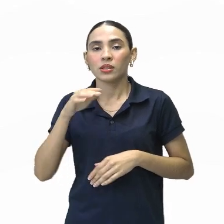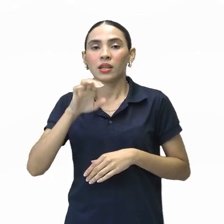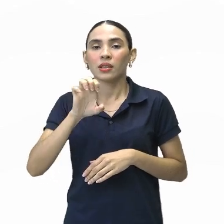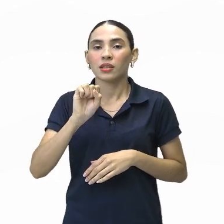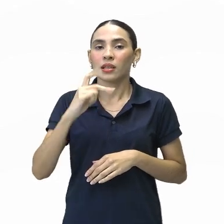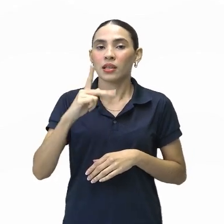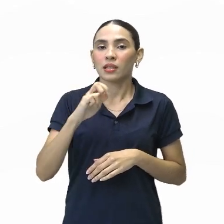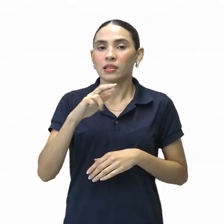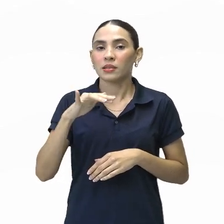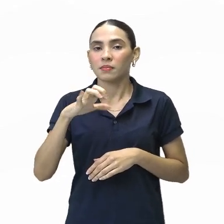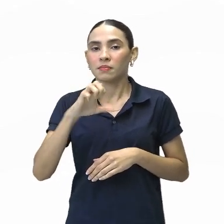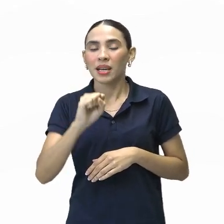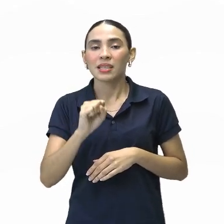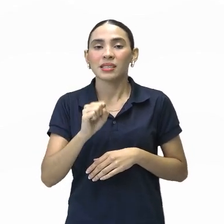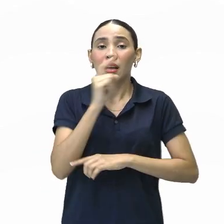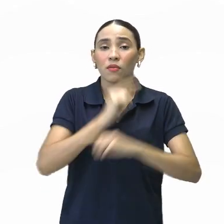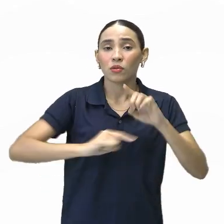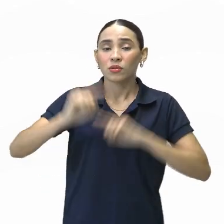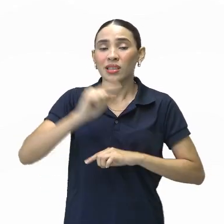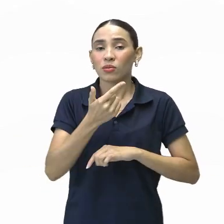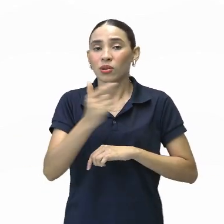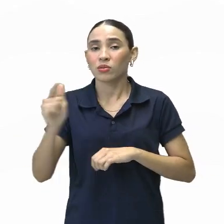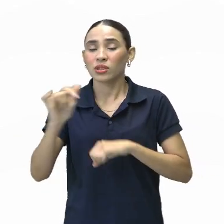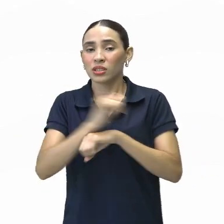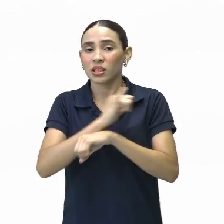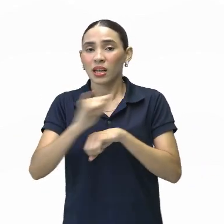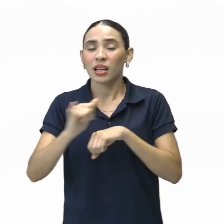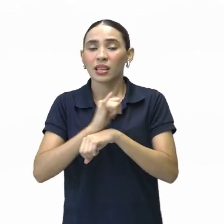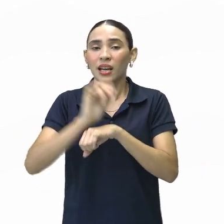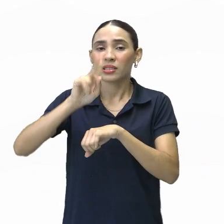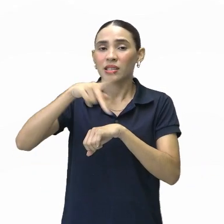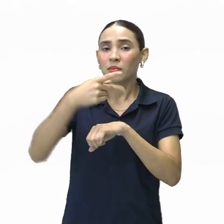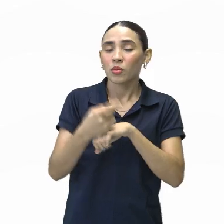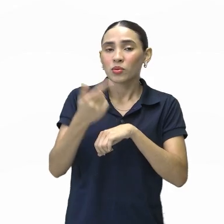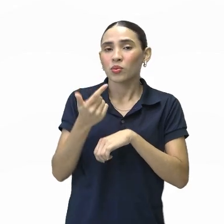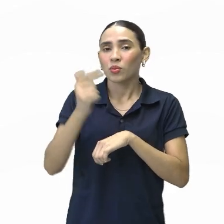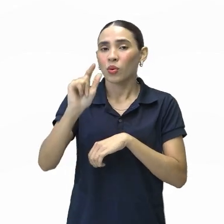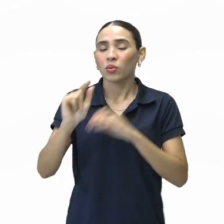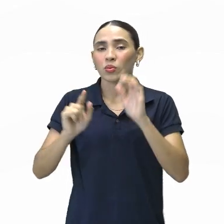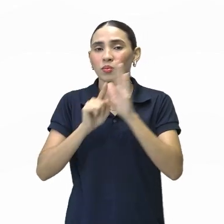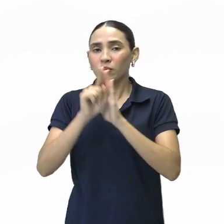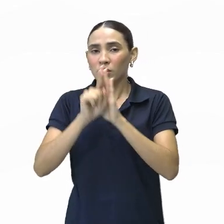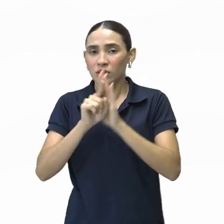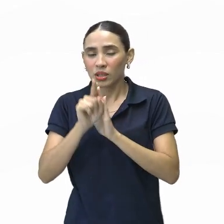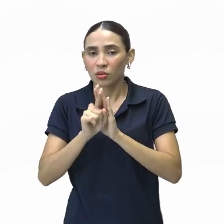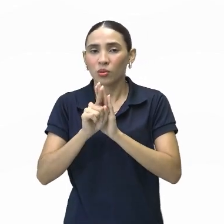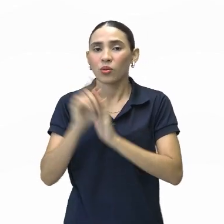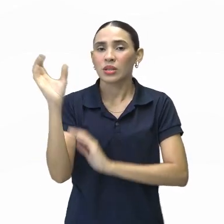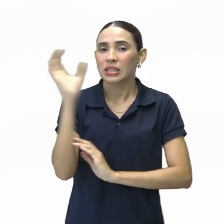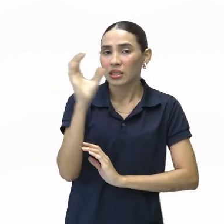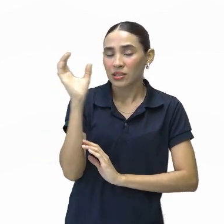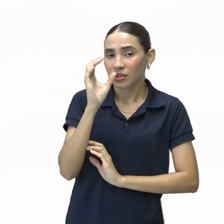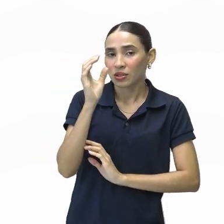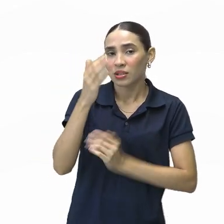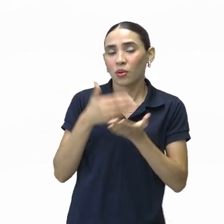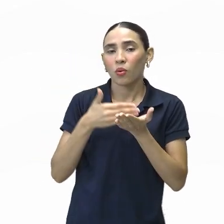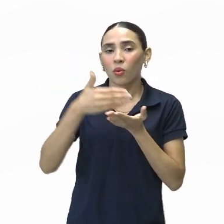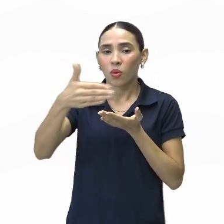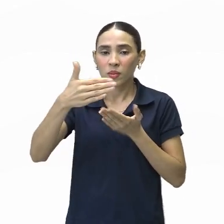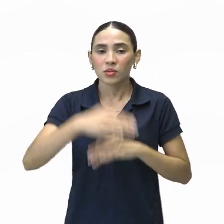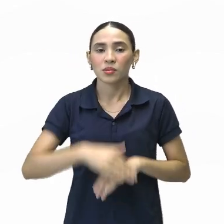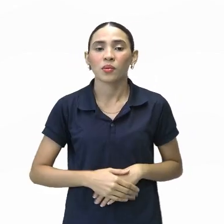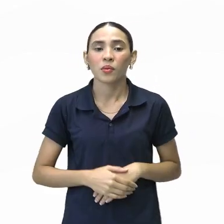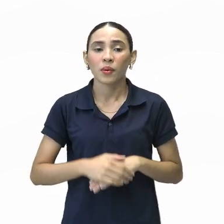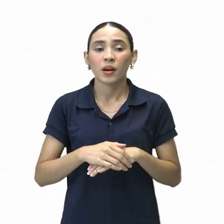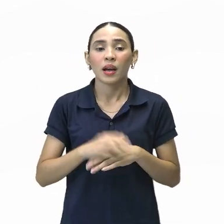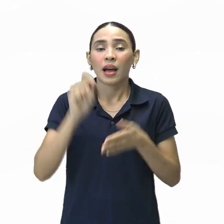ele não tinha ferramentas que, posteriormente, um outro pesquisador, um outro cientista, começou